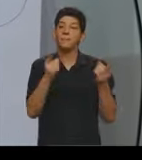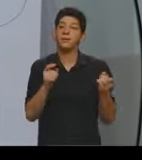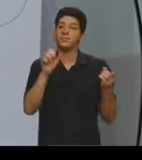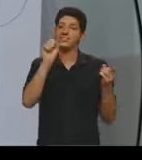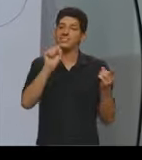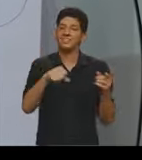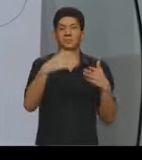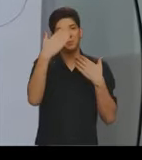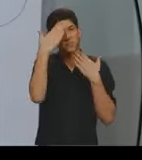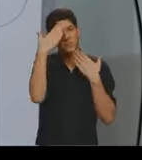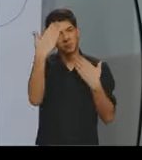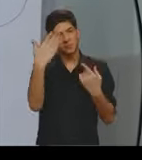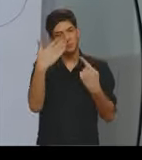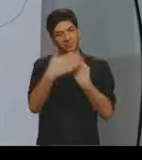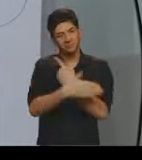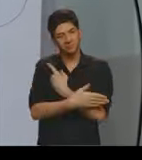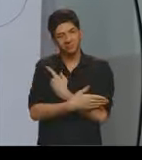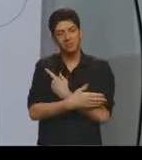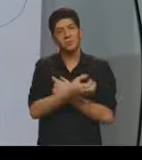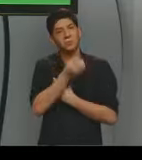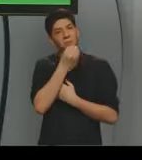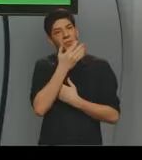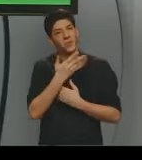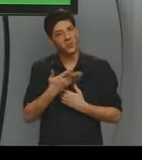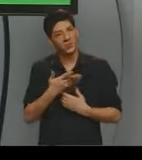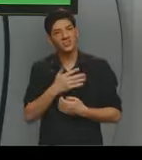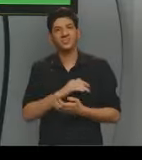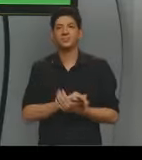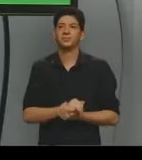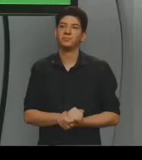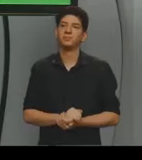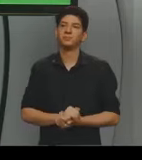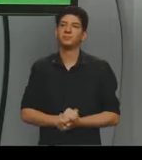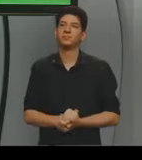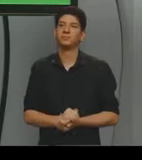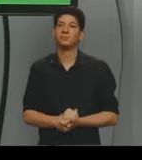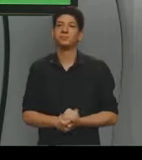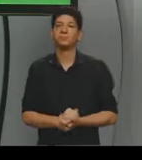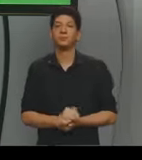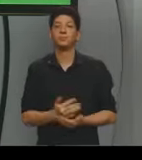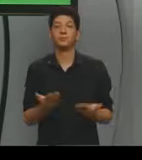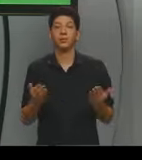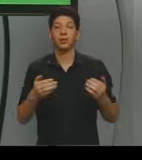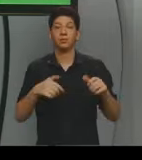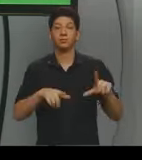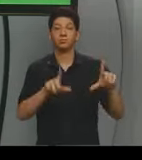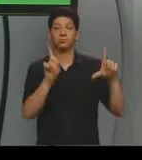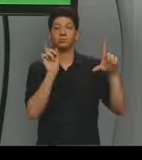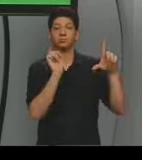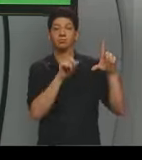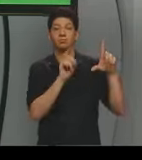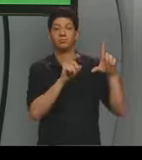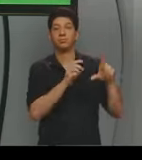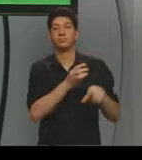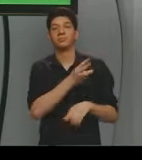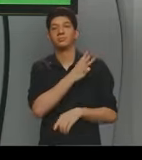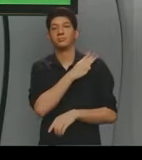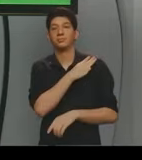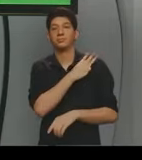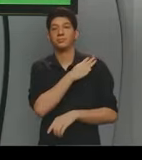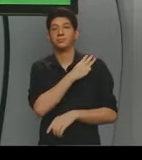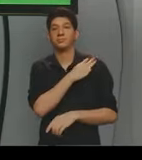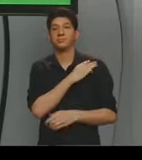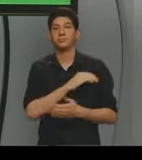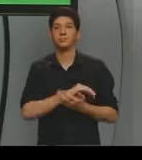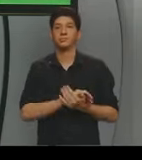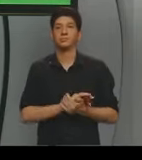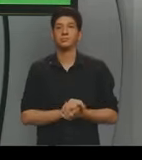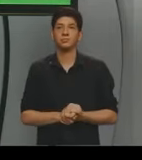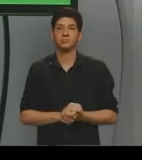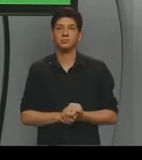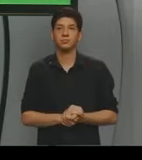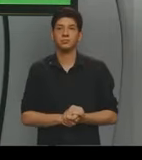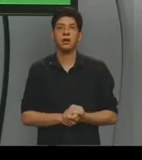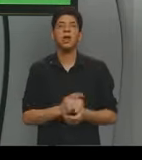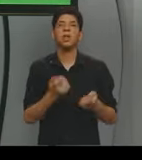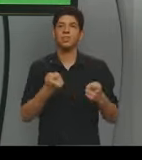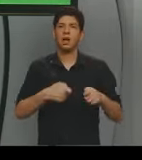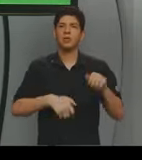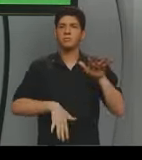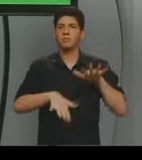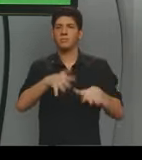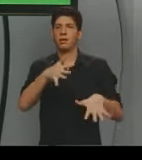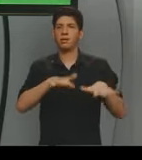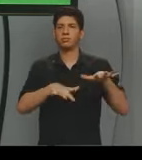sim. Obrigada pela pergunta. Muito bom. Nossa próxima pergunta é do 3º ano. É possível calcular